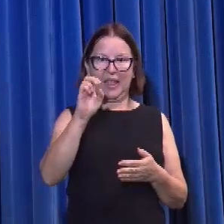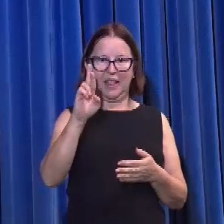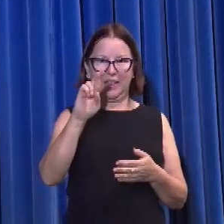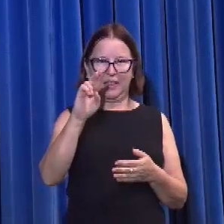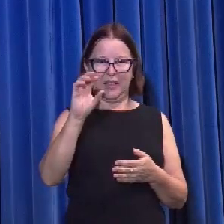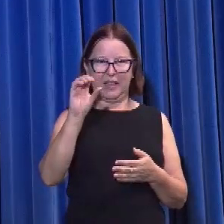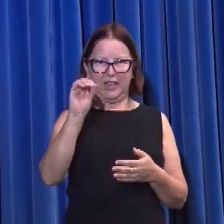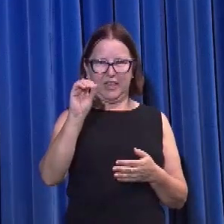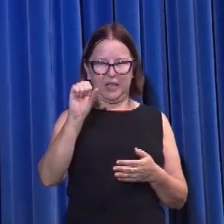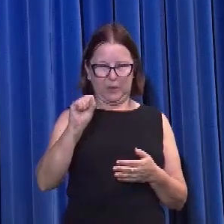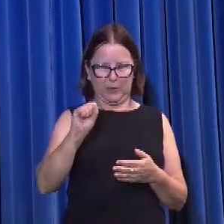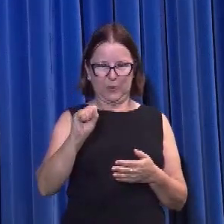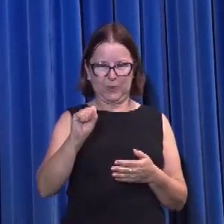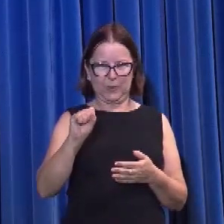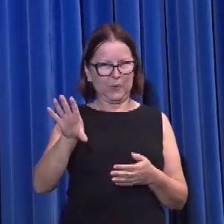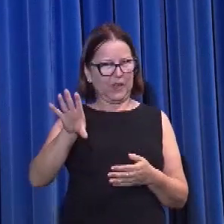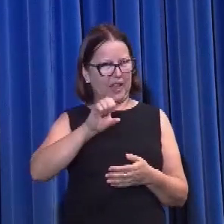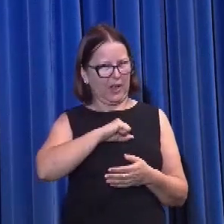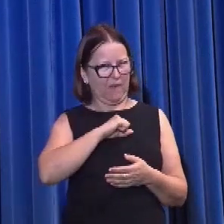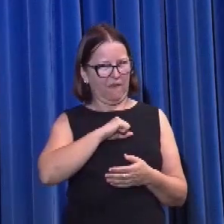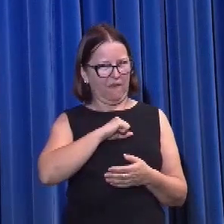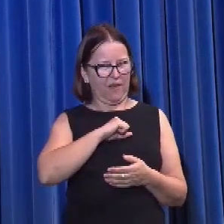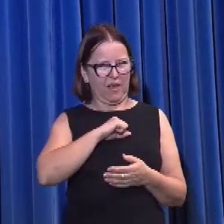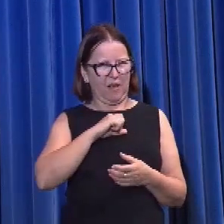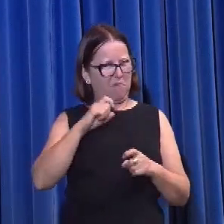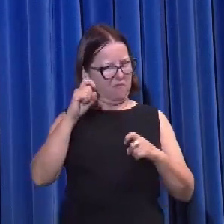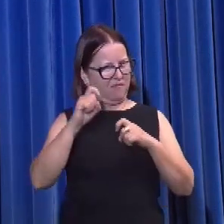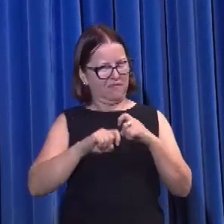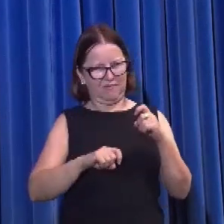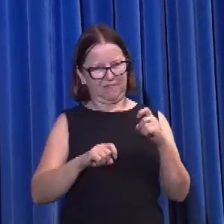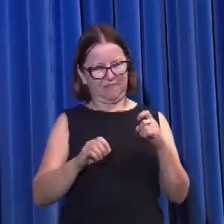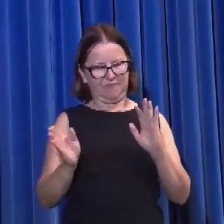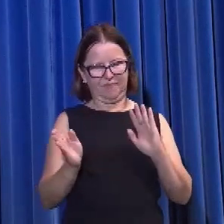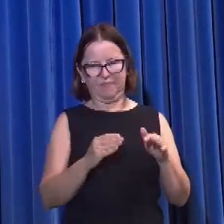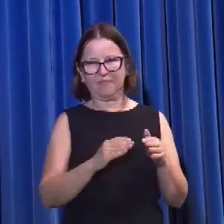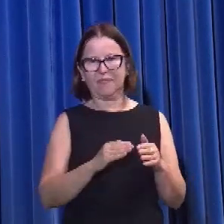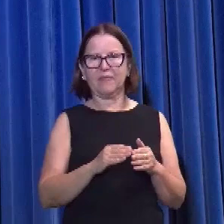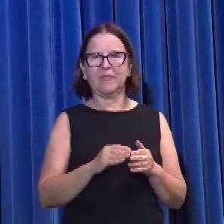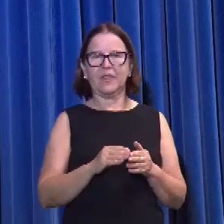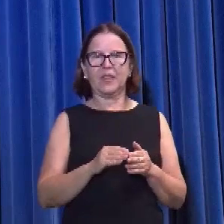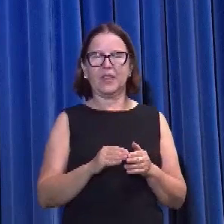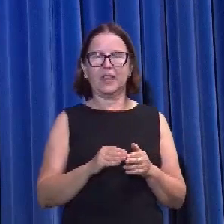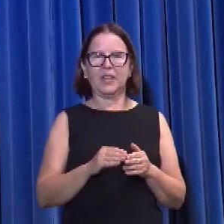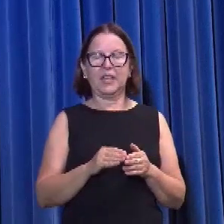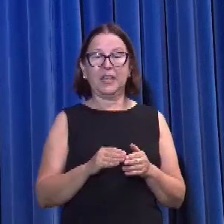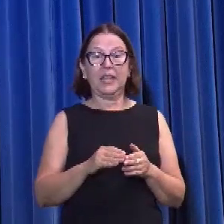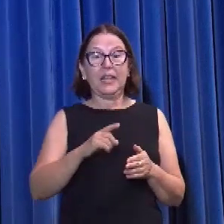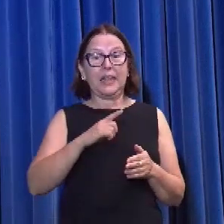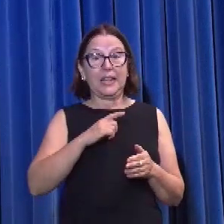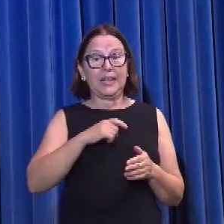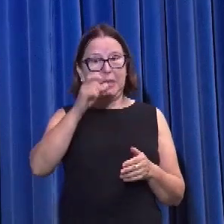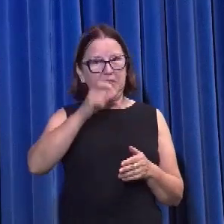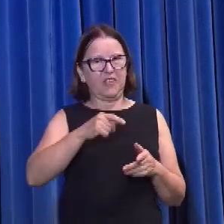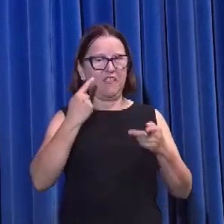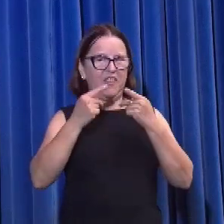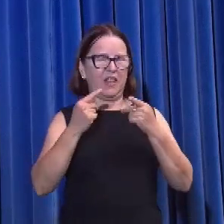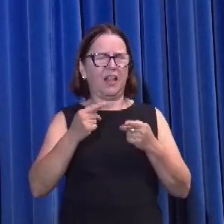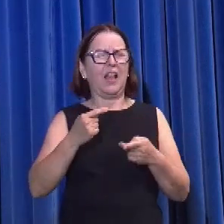sensual. E há outros que dizem até: eu amo você,